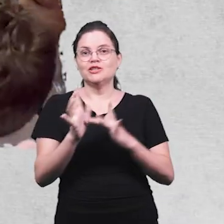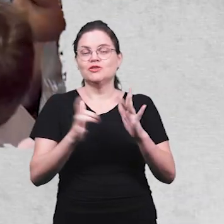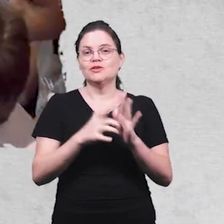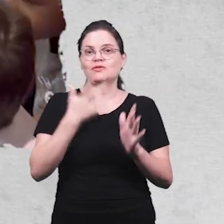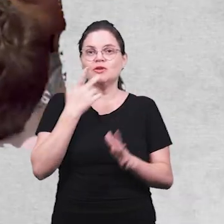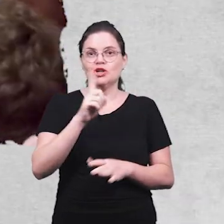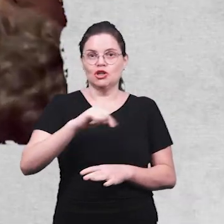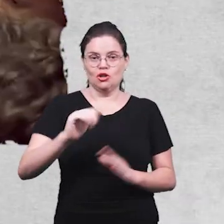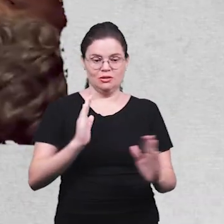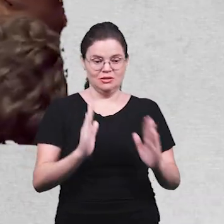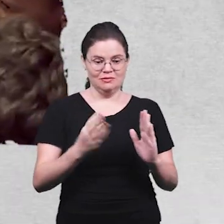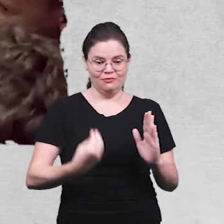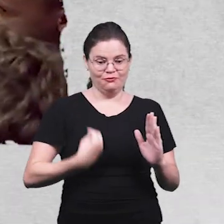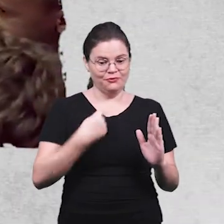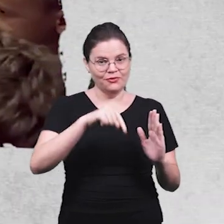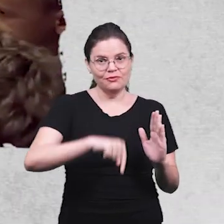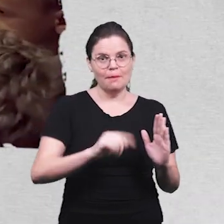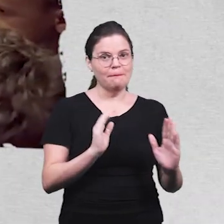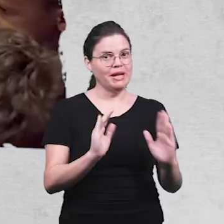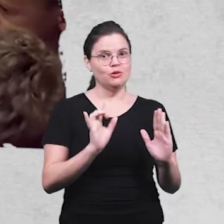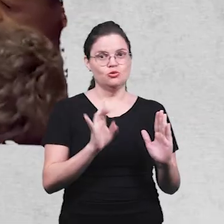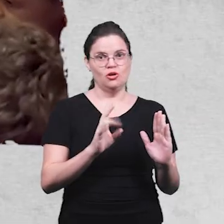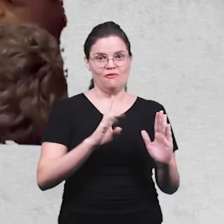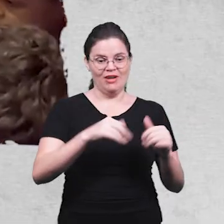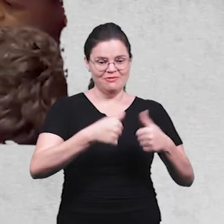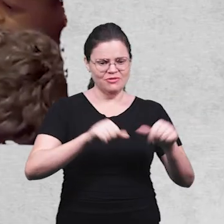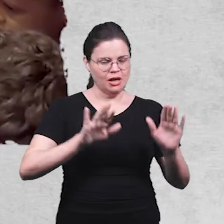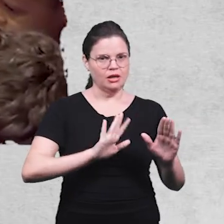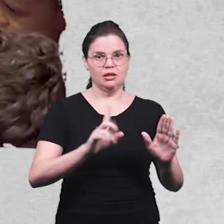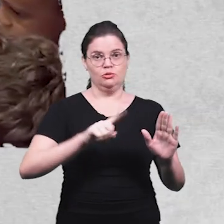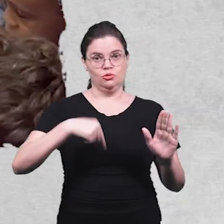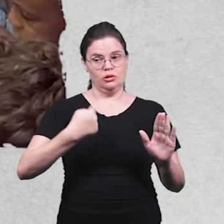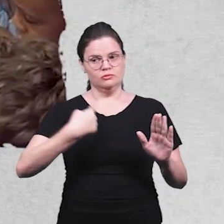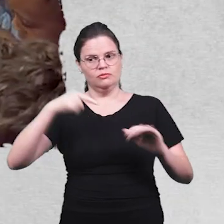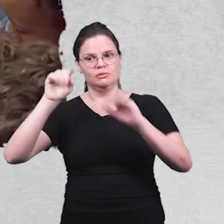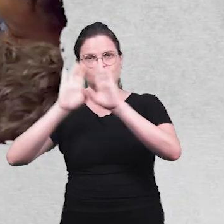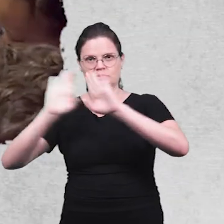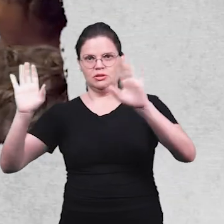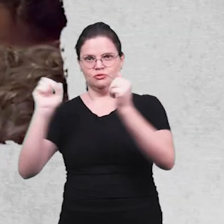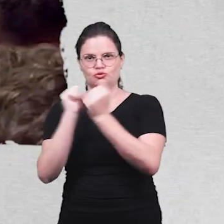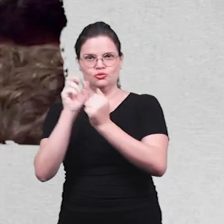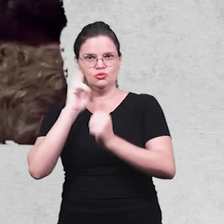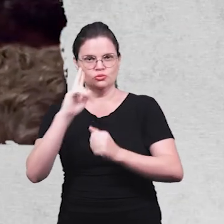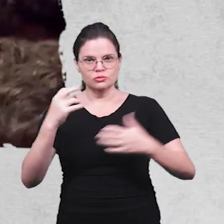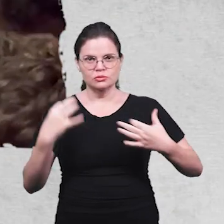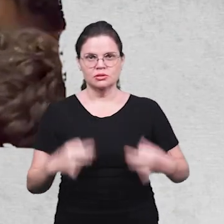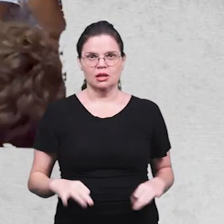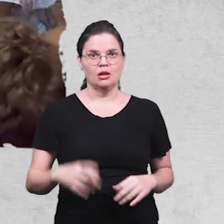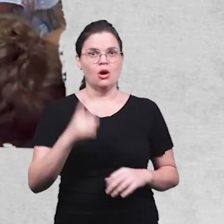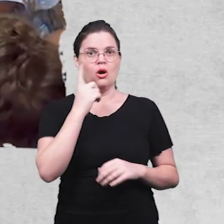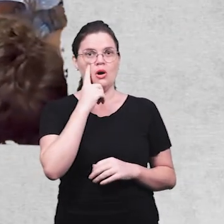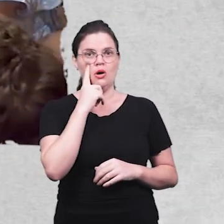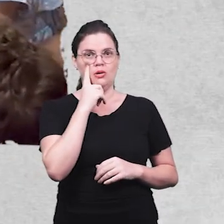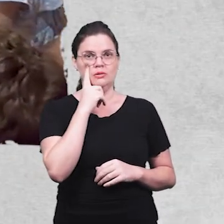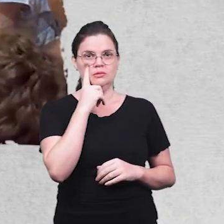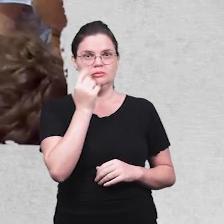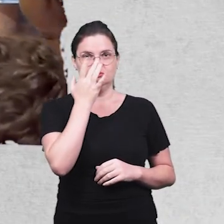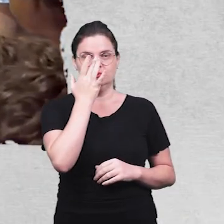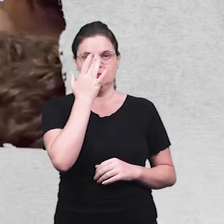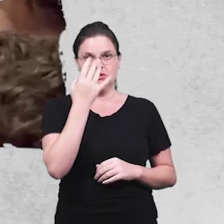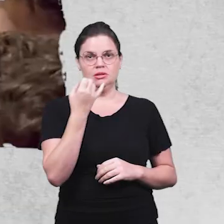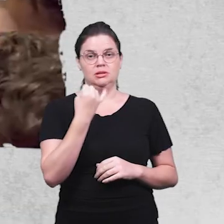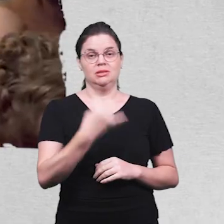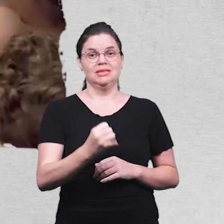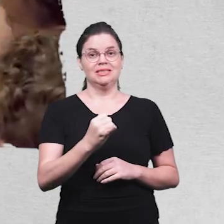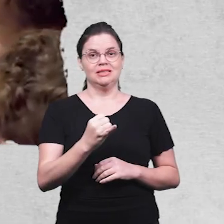porque o nosso lugar não é aqui. Nosso lugar é lá na eternidade com o Senhor. Quando, ó, nós não